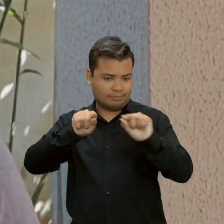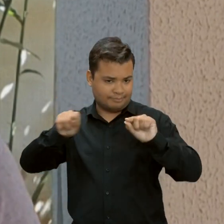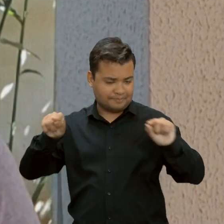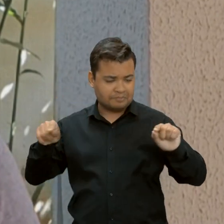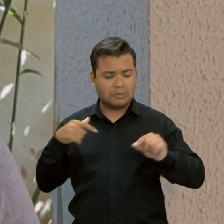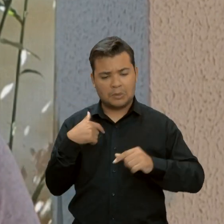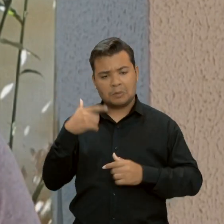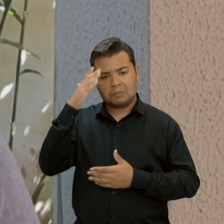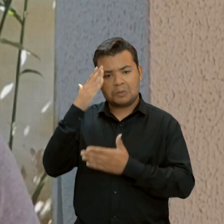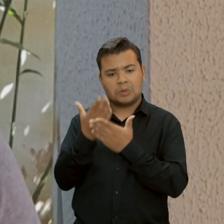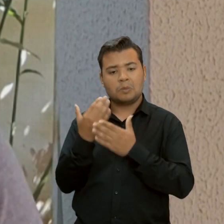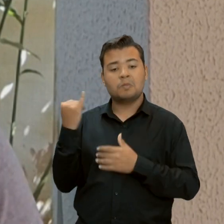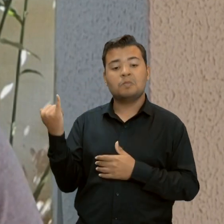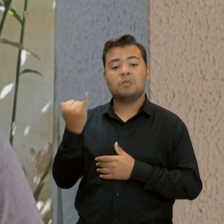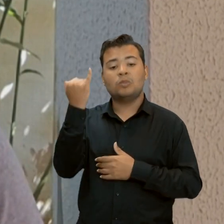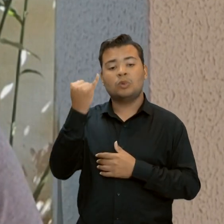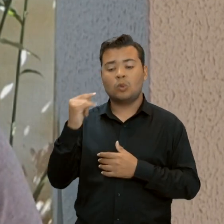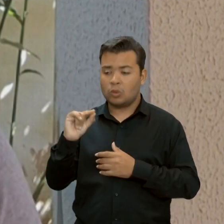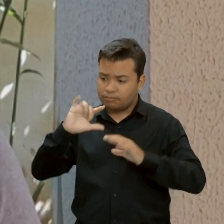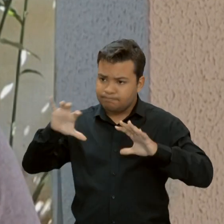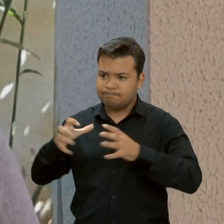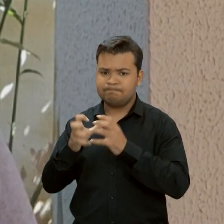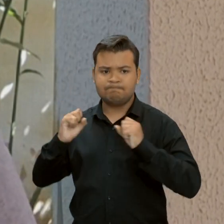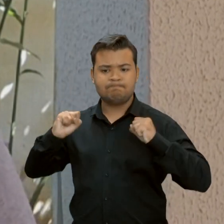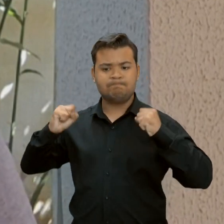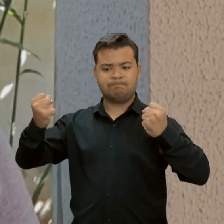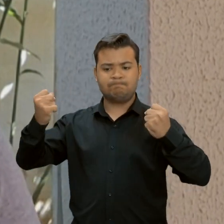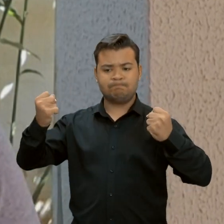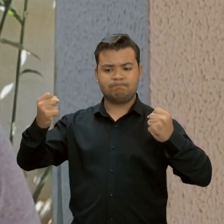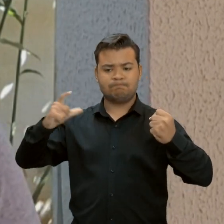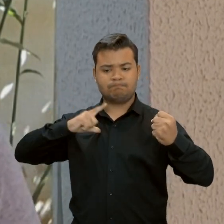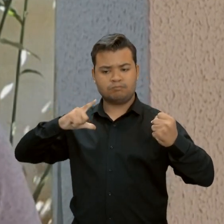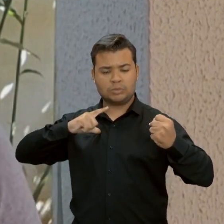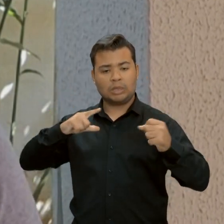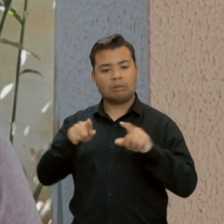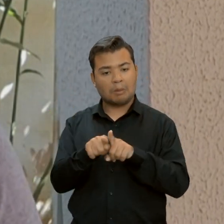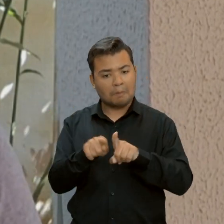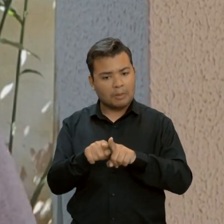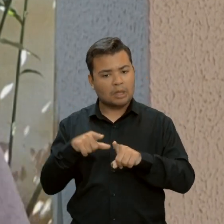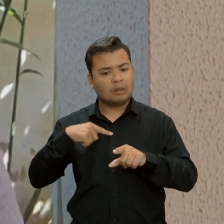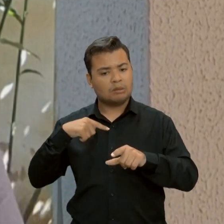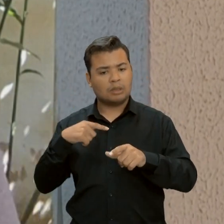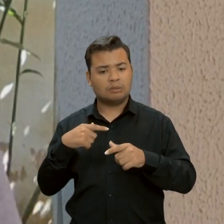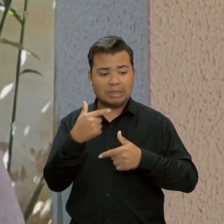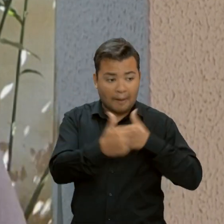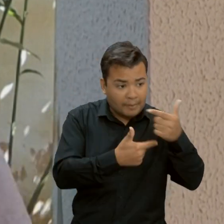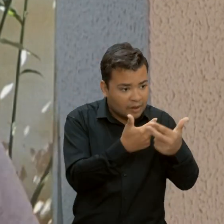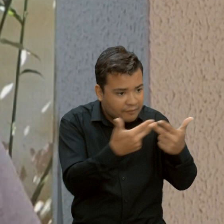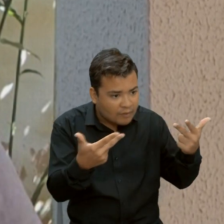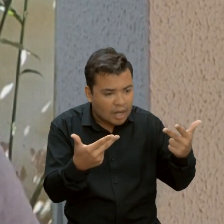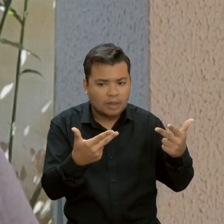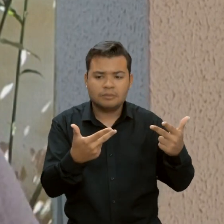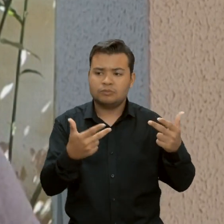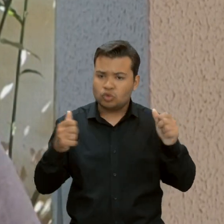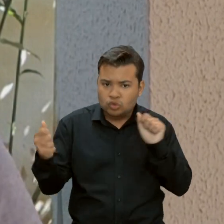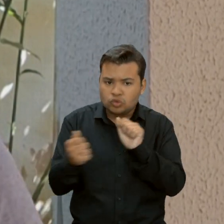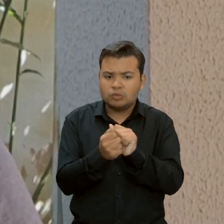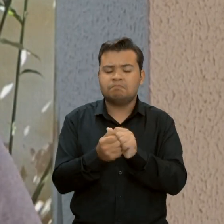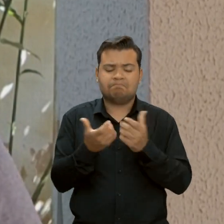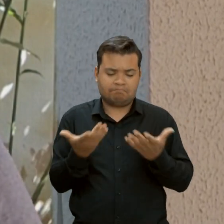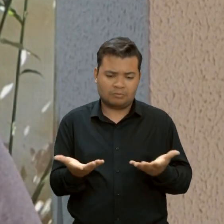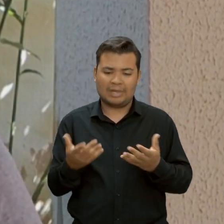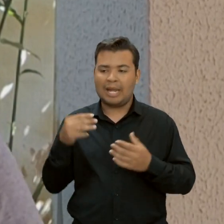né? Unir forças e unir tarefas assim para a gente, porque é difícil, é um tipo de música difícil